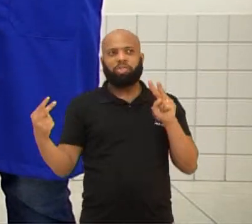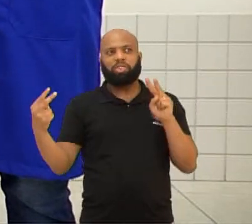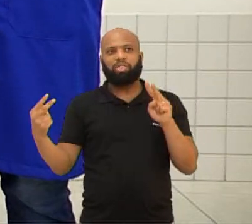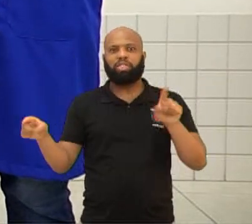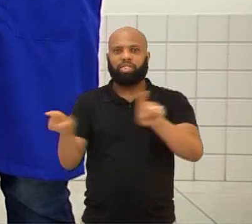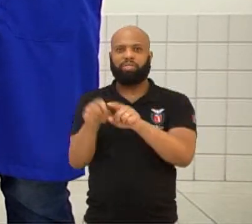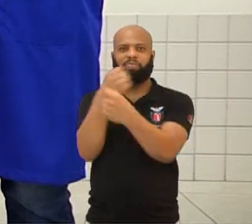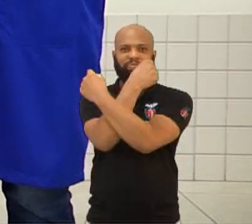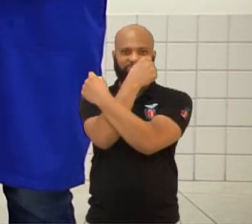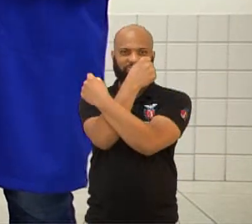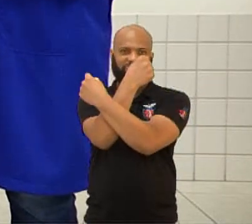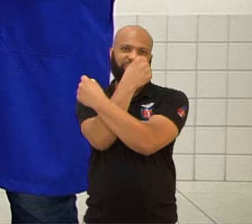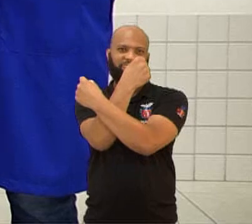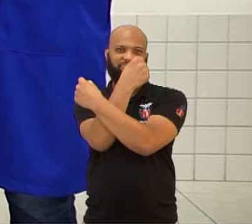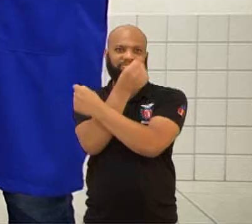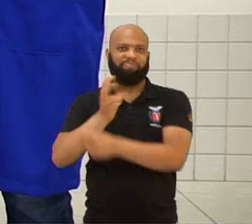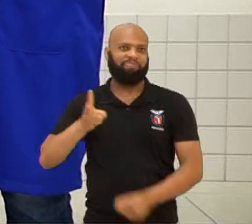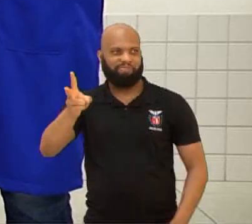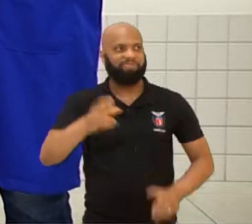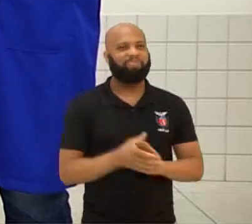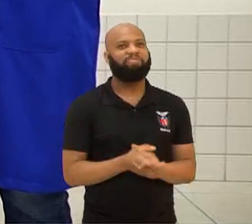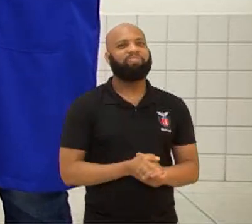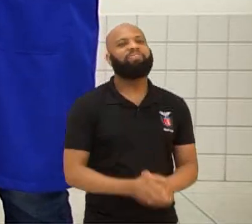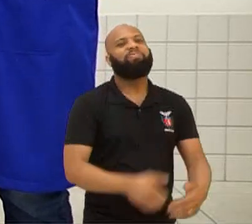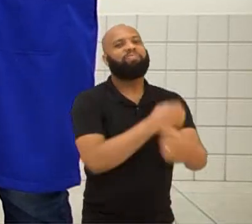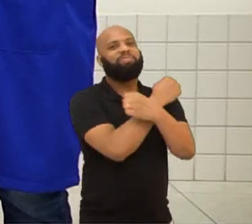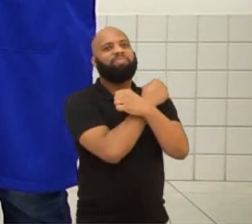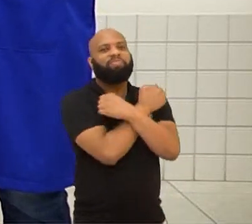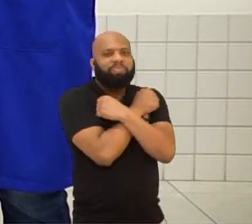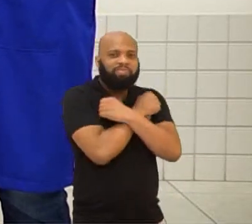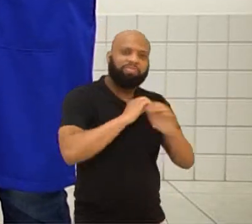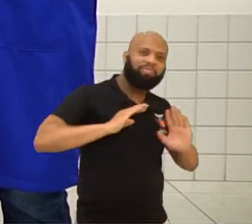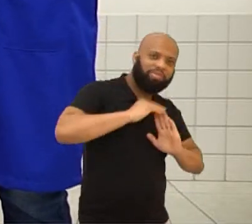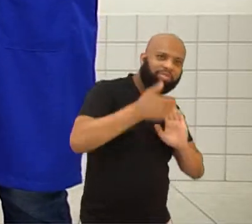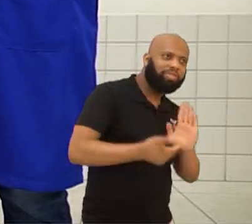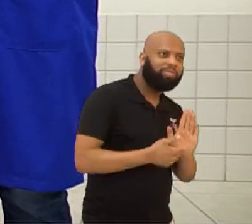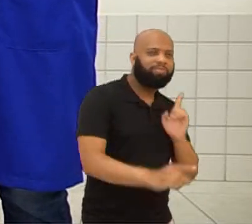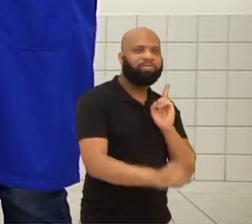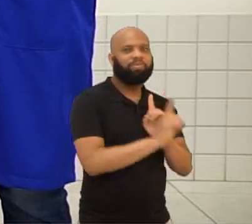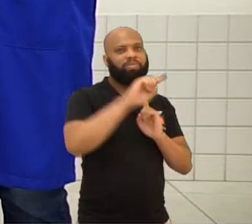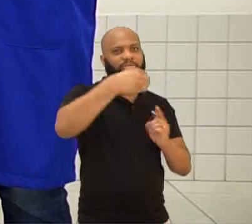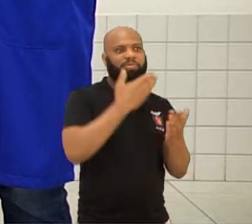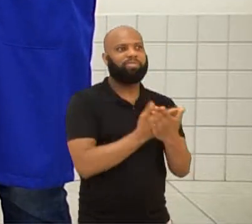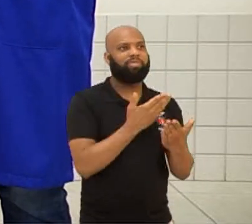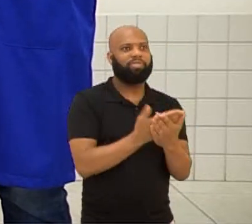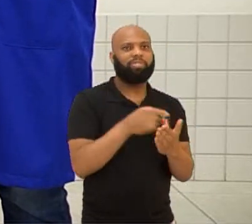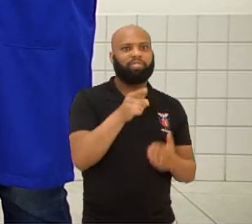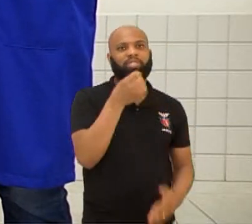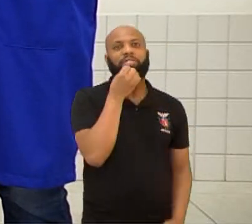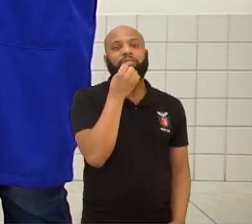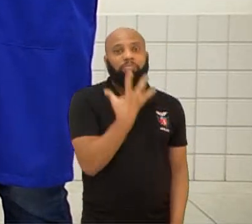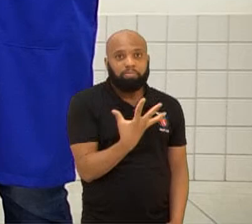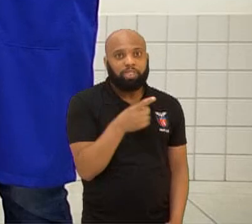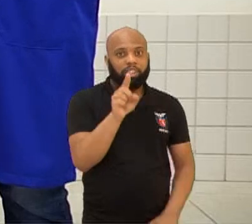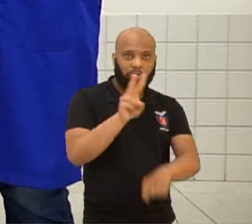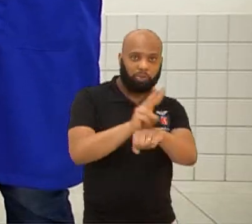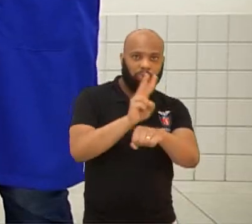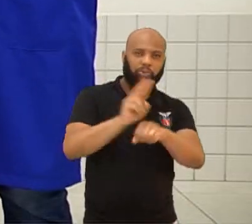Wakanda Forever para vocês. Um grande abraço a todos, então, pessoal, e nos vemos numa próxima aula. Fiquem com Deus, se cuidem.